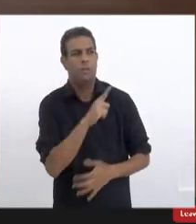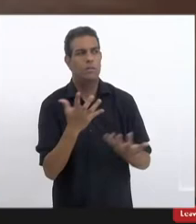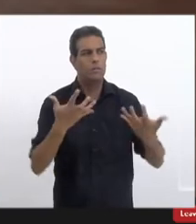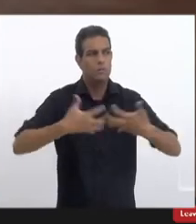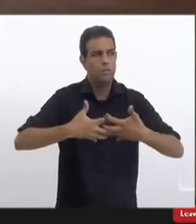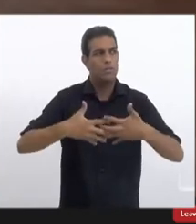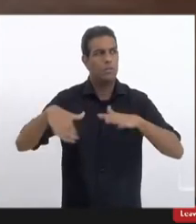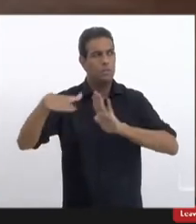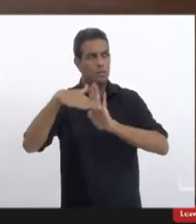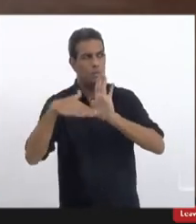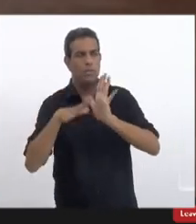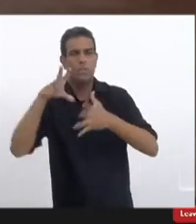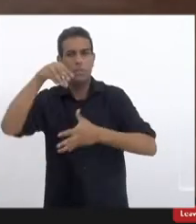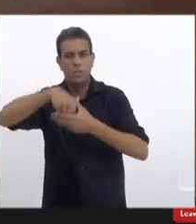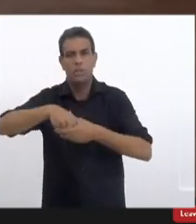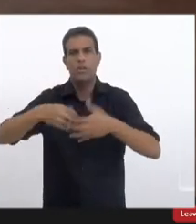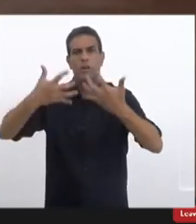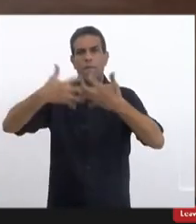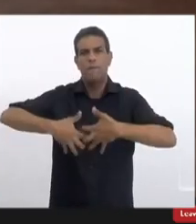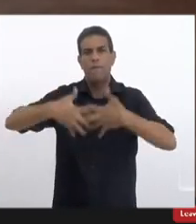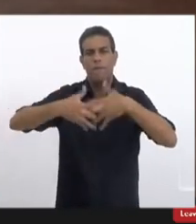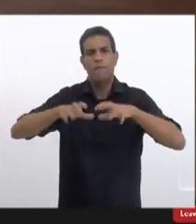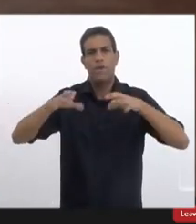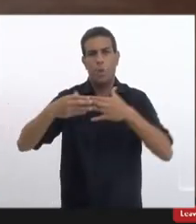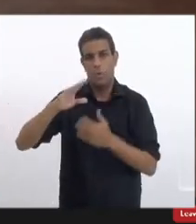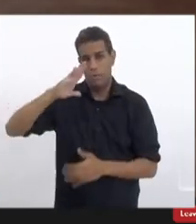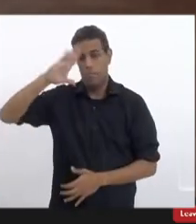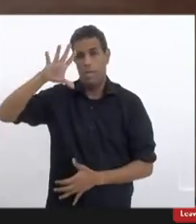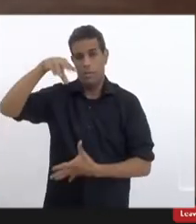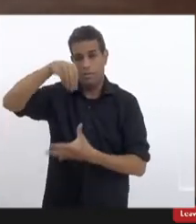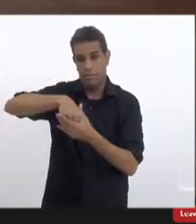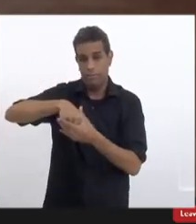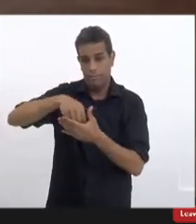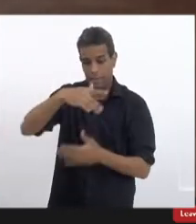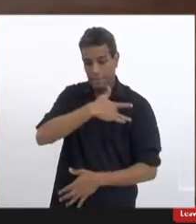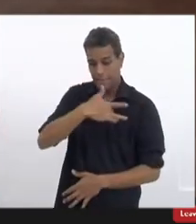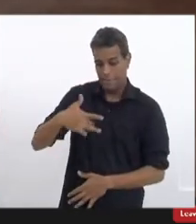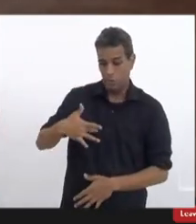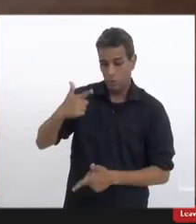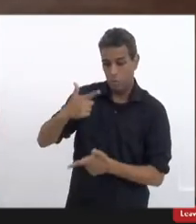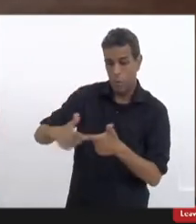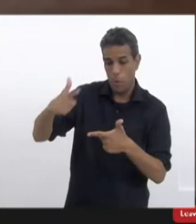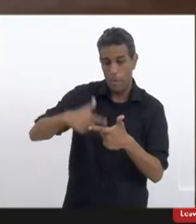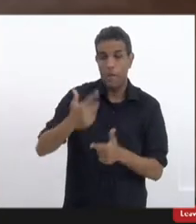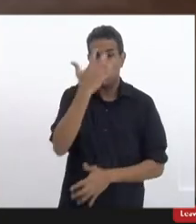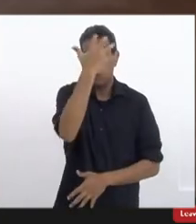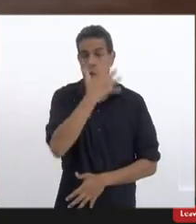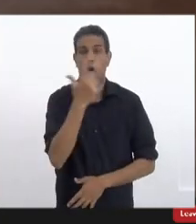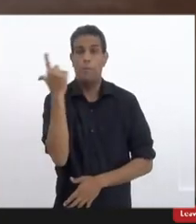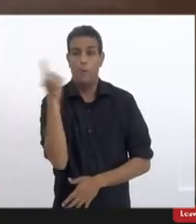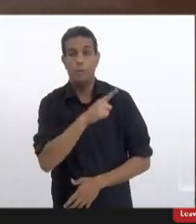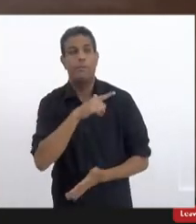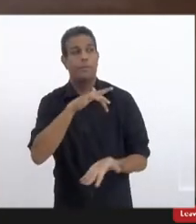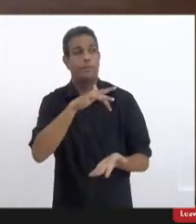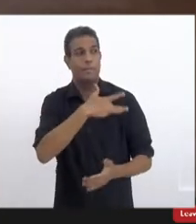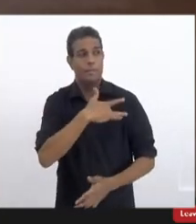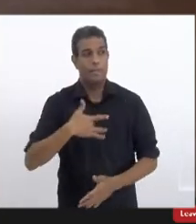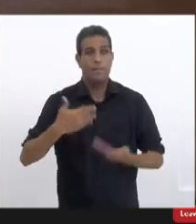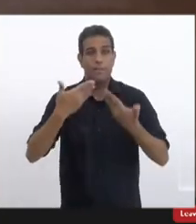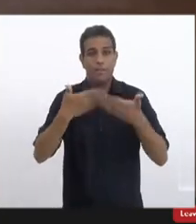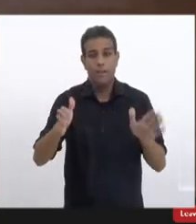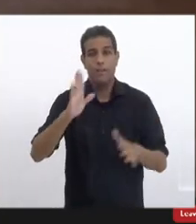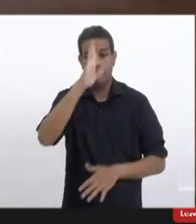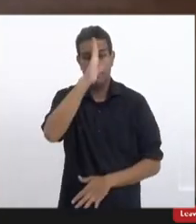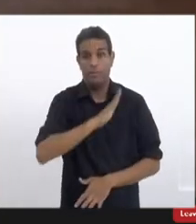pela legislação para funcionarem de forma conjunta, principalmente porque se trata de um problema de saúde coletiva, de saúde pública, e a